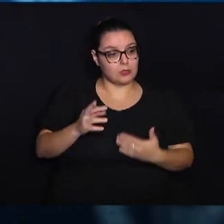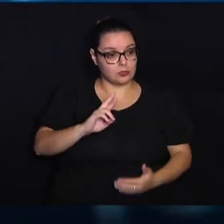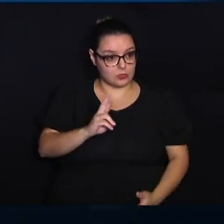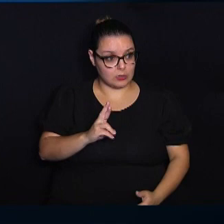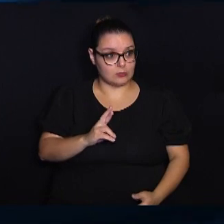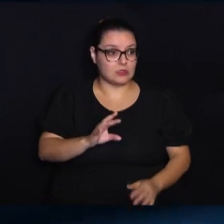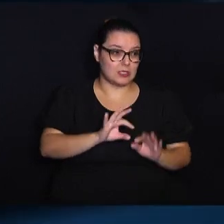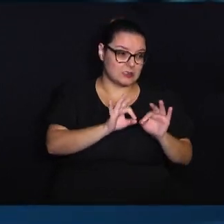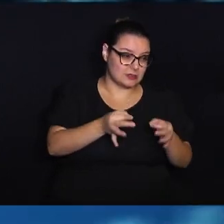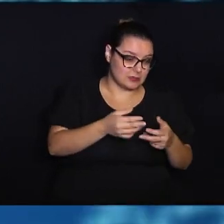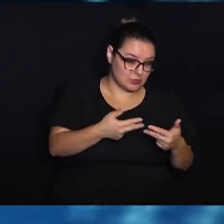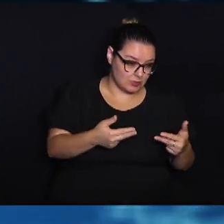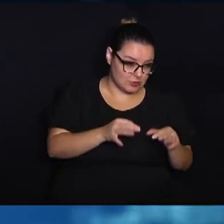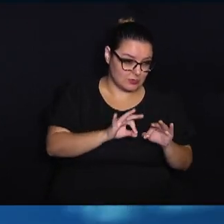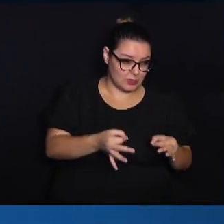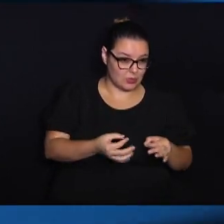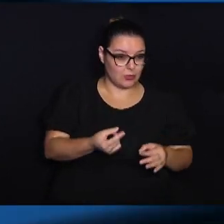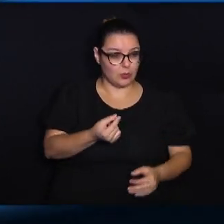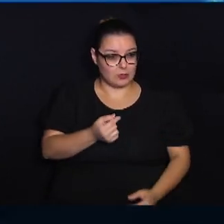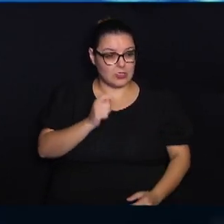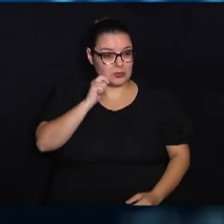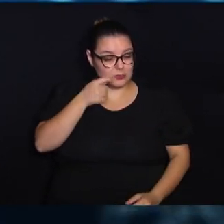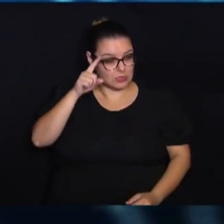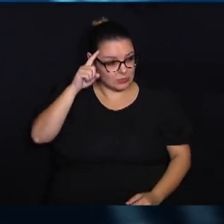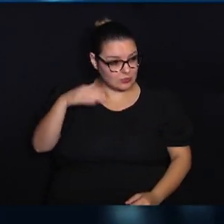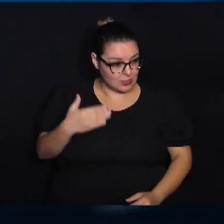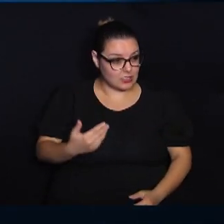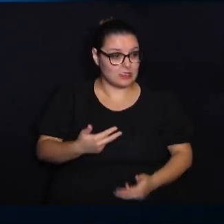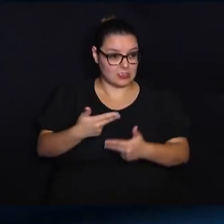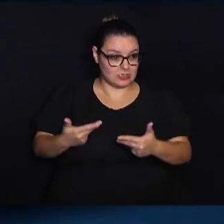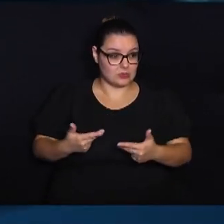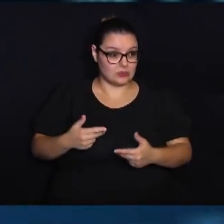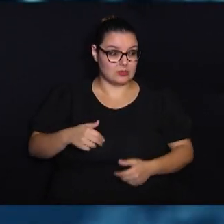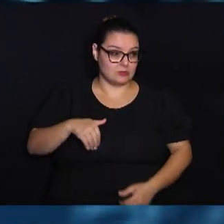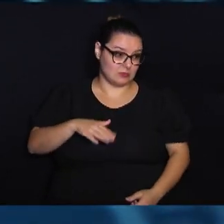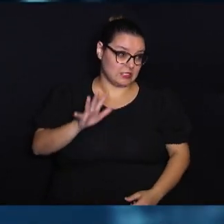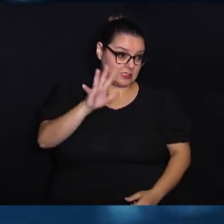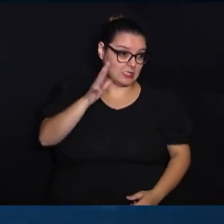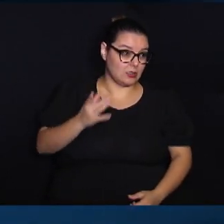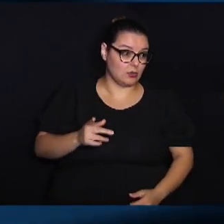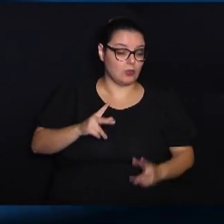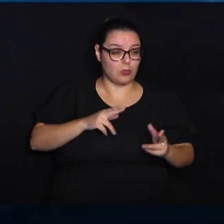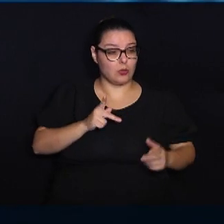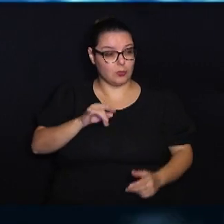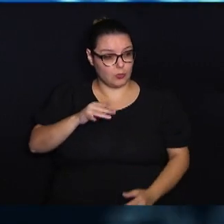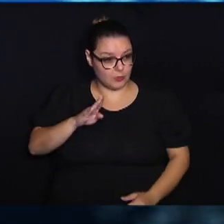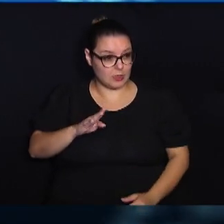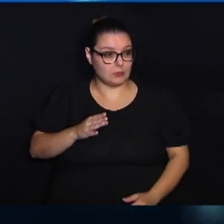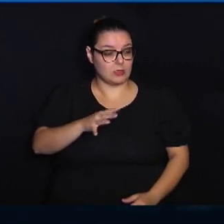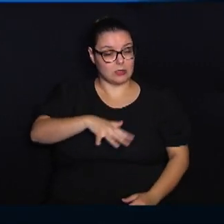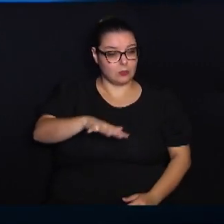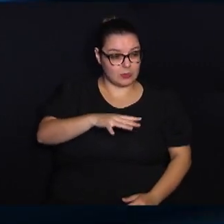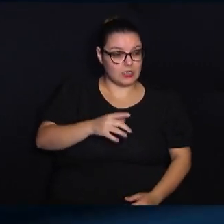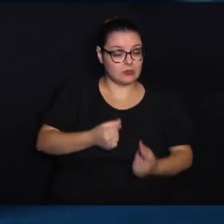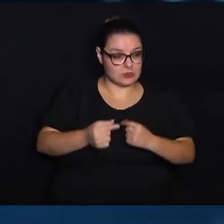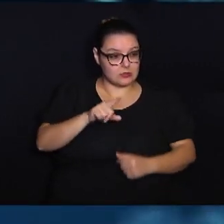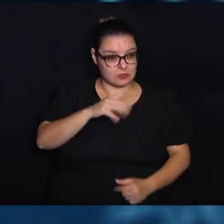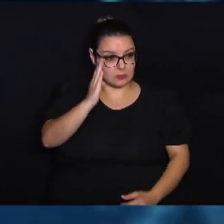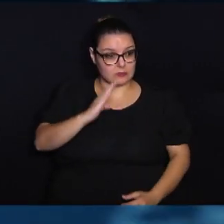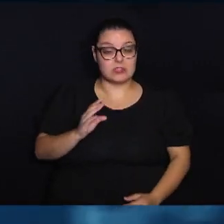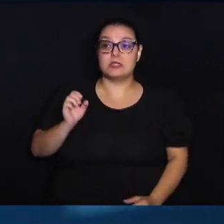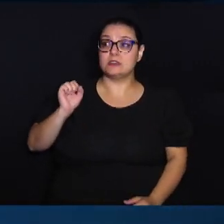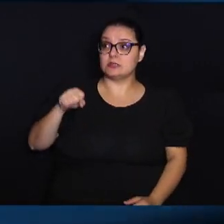tema direto para quem está legislando, para poder qualificar o debate, trazer mais informações e poder, sei lá, replicar para